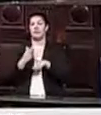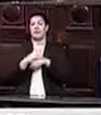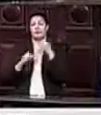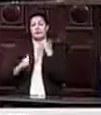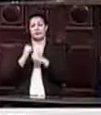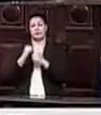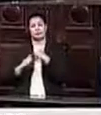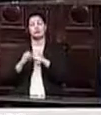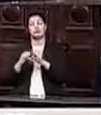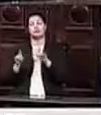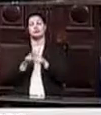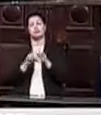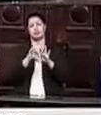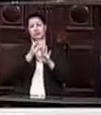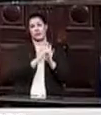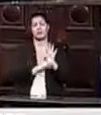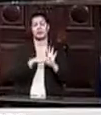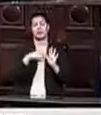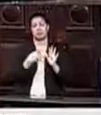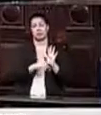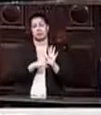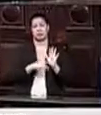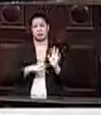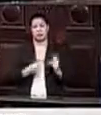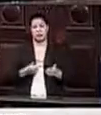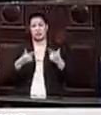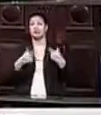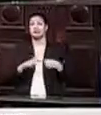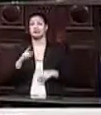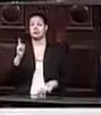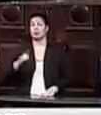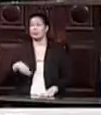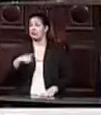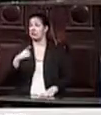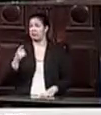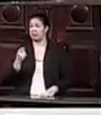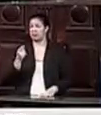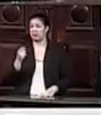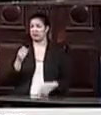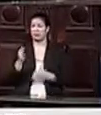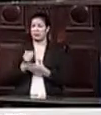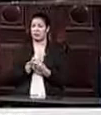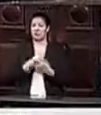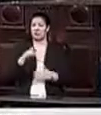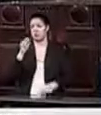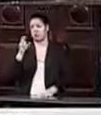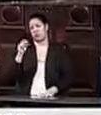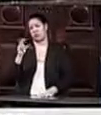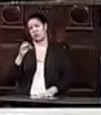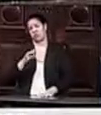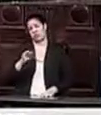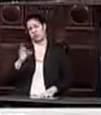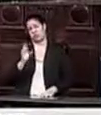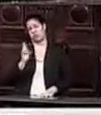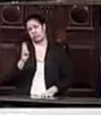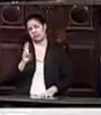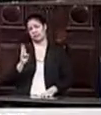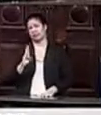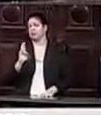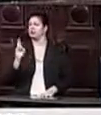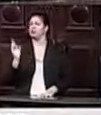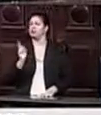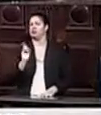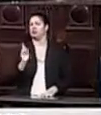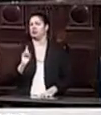o cadastro daquelas armas, isso vai ser um valor de R$50. Ninguém, ao contrário do que foi dito